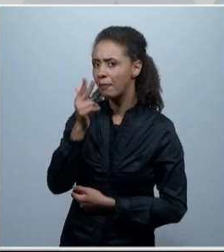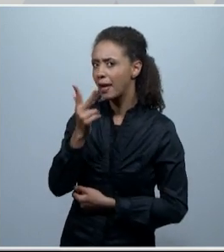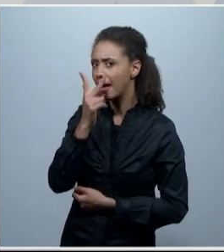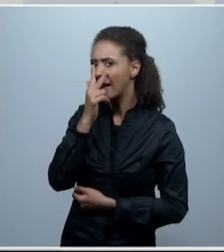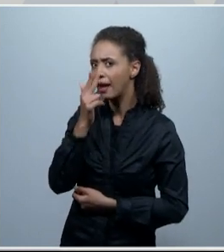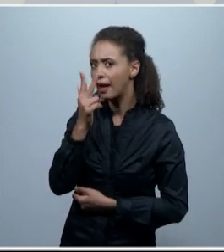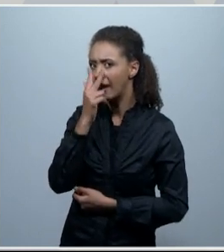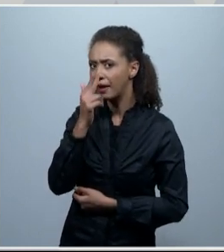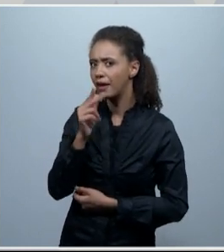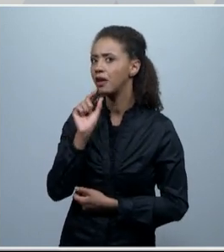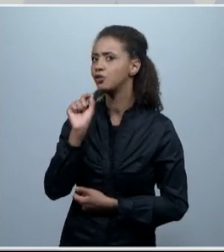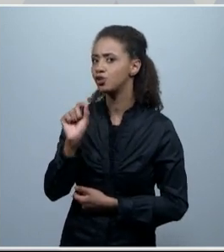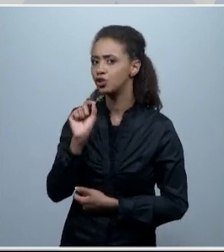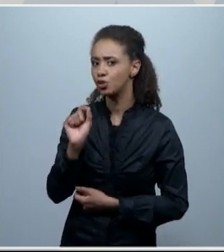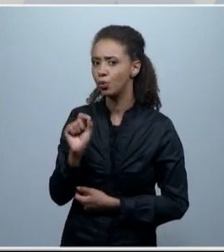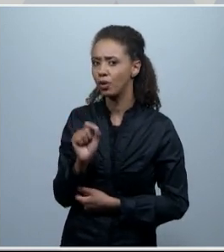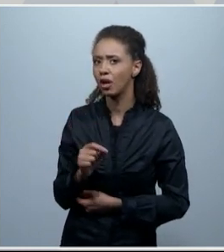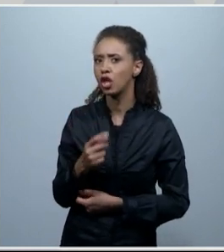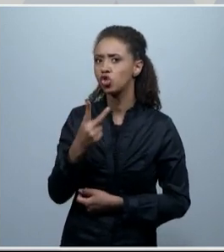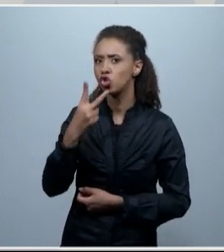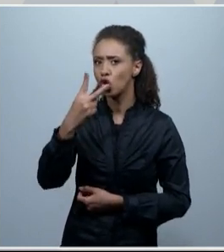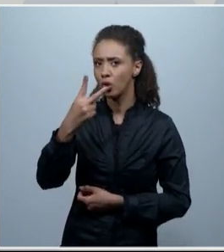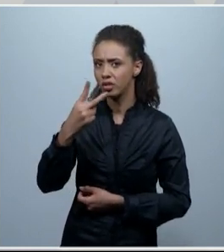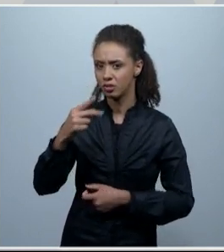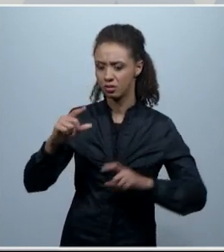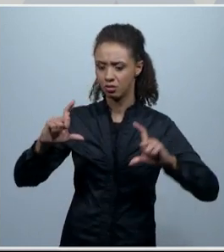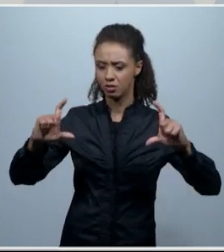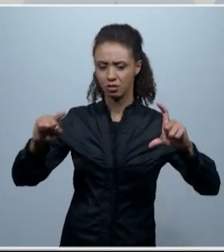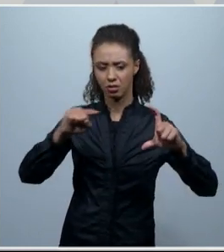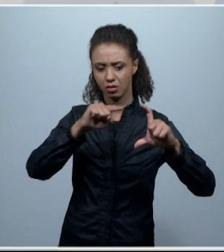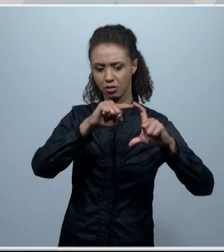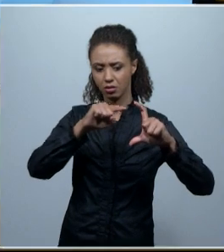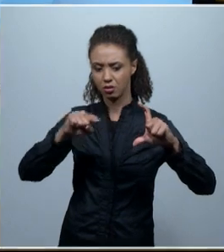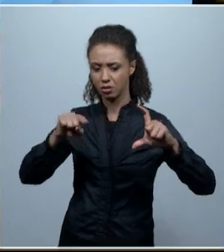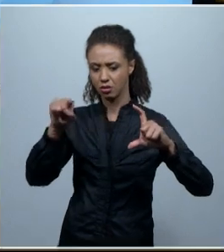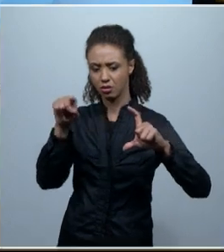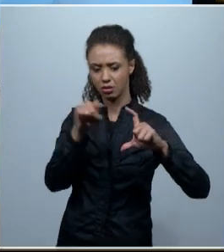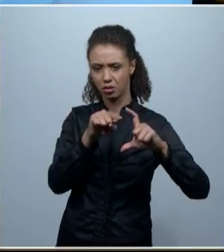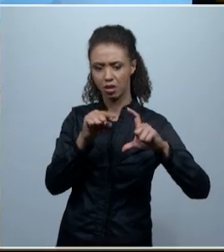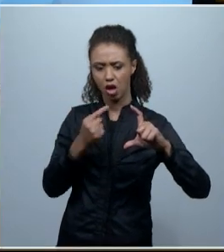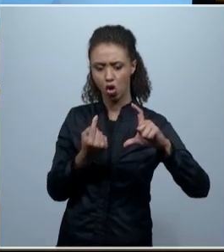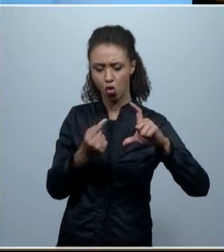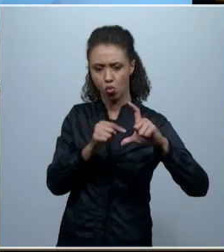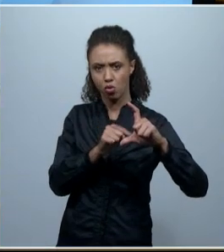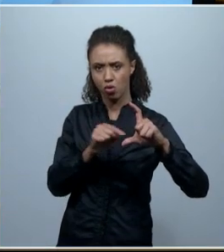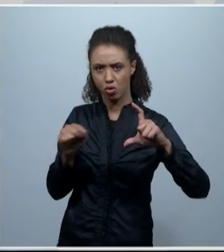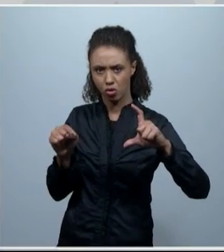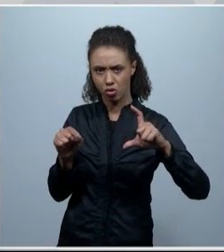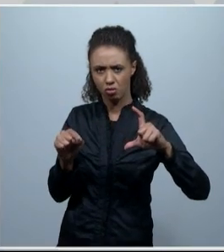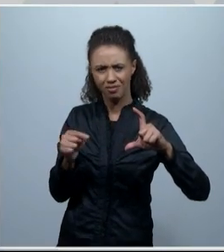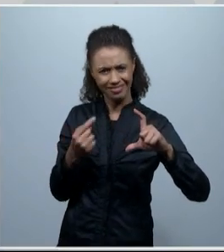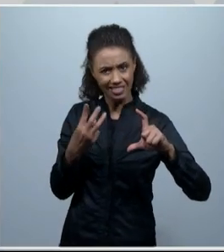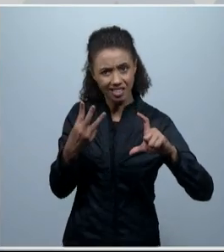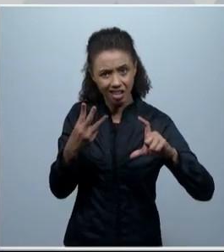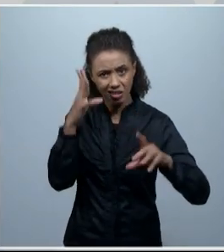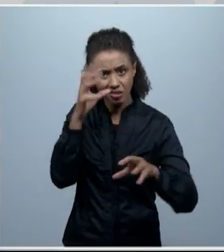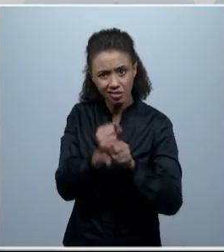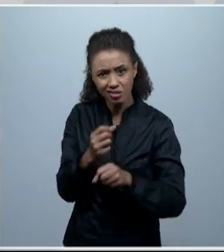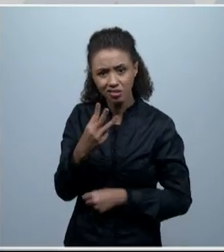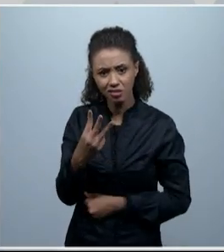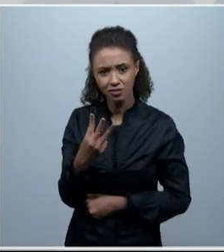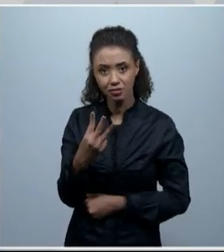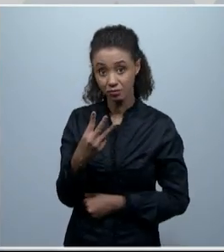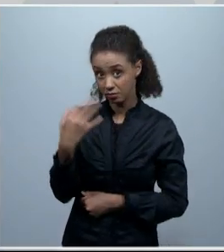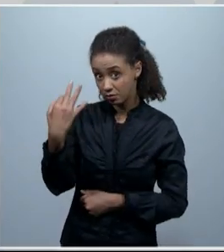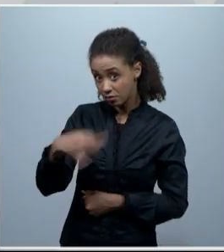por um mesmo ponto paralelas a uma terceira não parece parece que eu desenhei duas retas distintas paralelas a uma